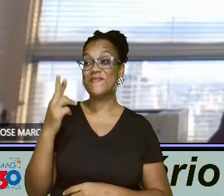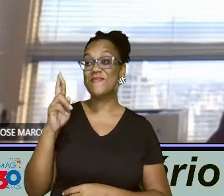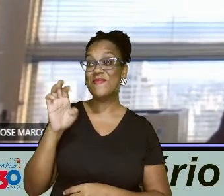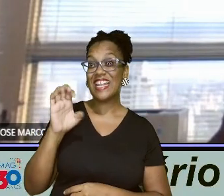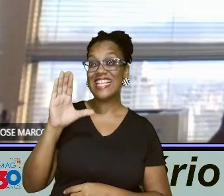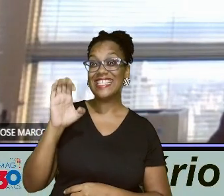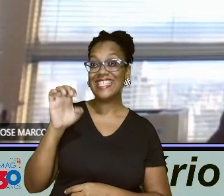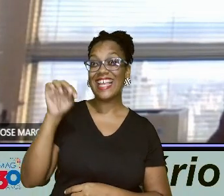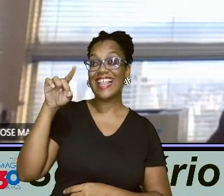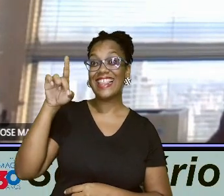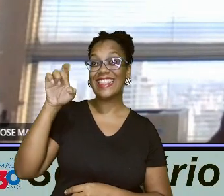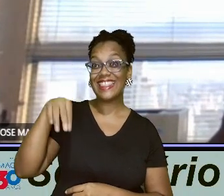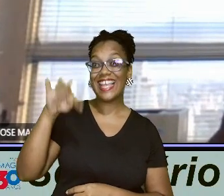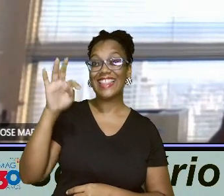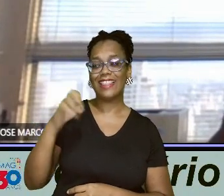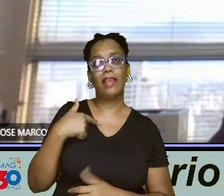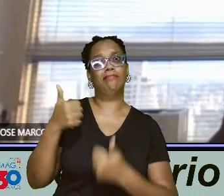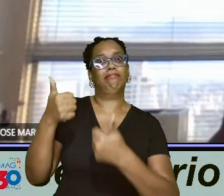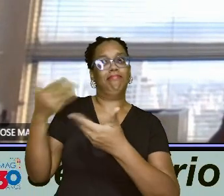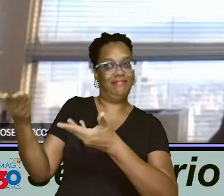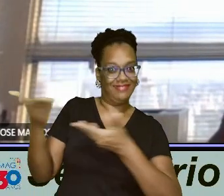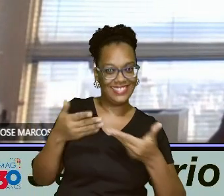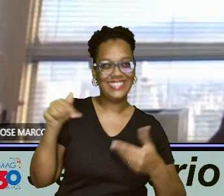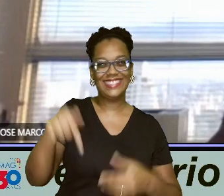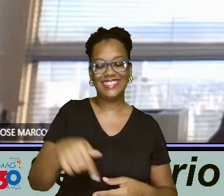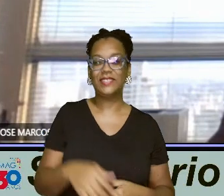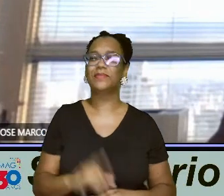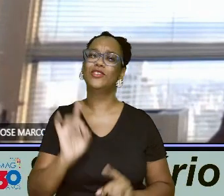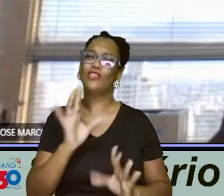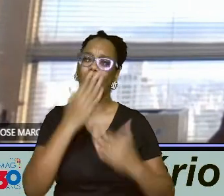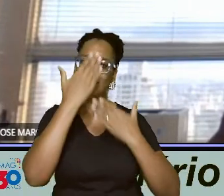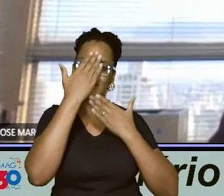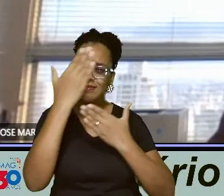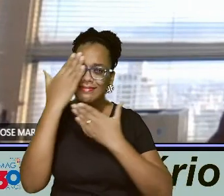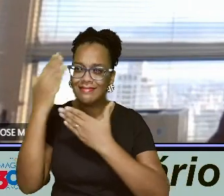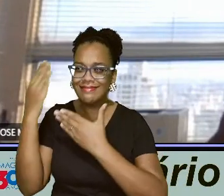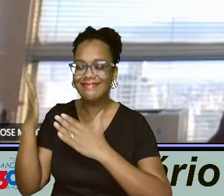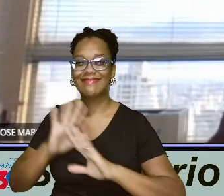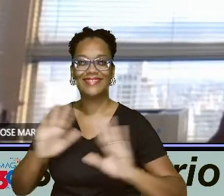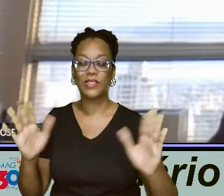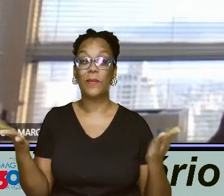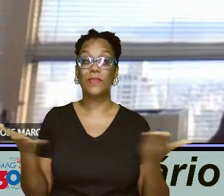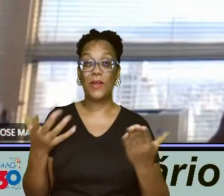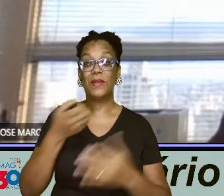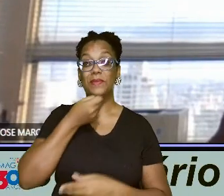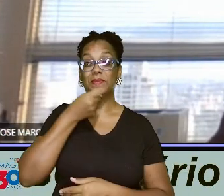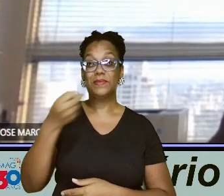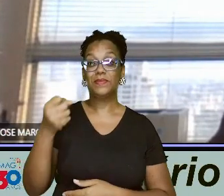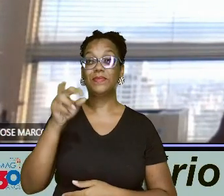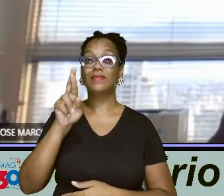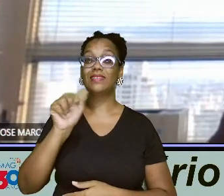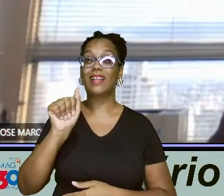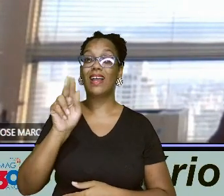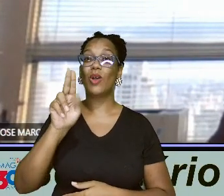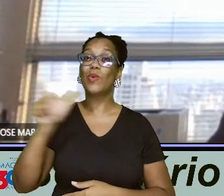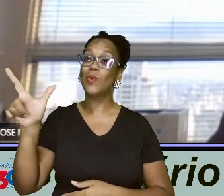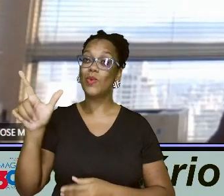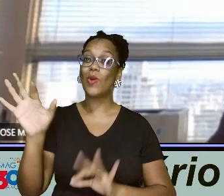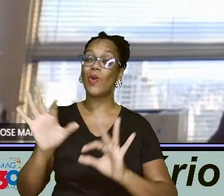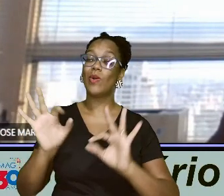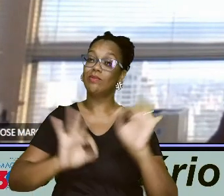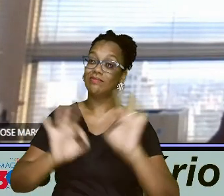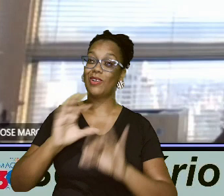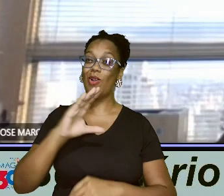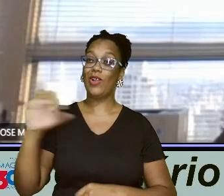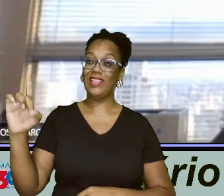pesquisadores. É só esses agradecimentos que eu queria fazer nesse primeiro momento. Vou passar a palavra para o Raul, que coordenou esse projeto. Eu também fico aqui com